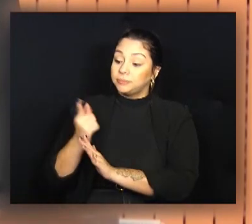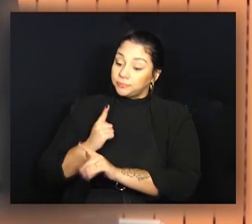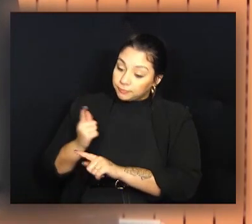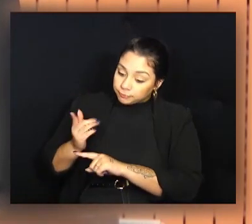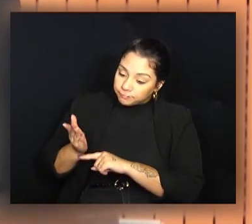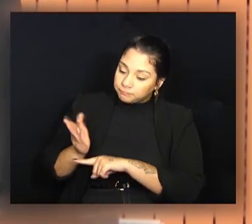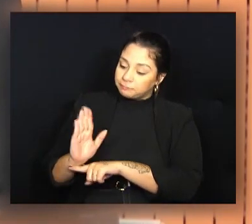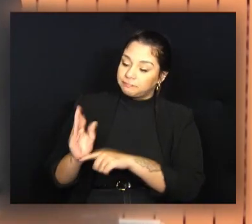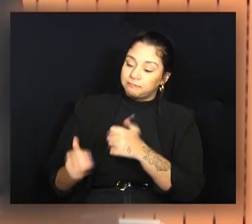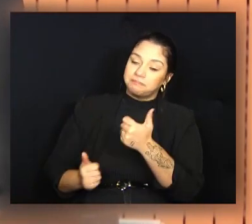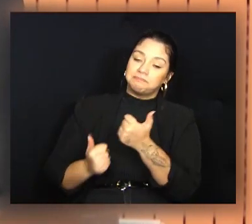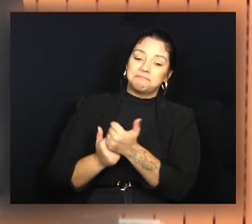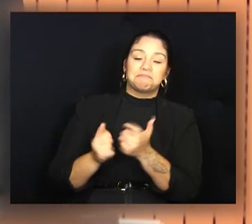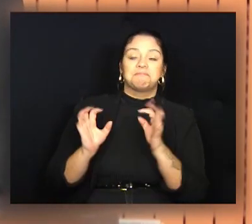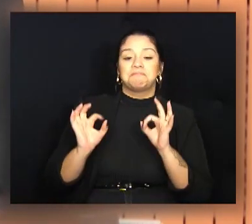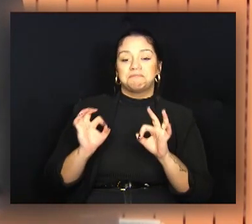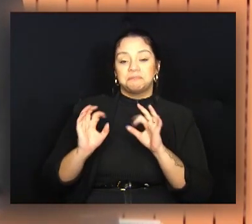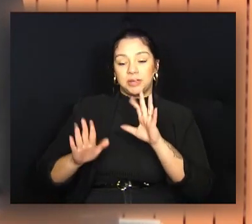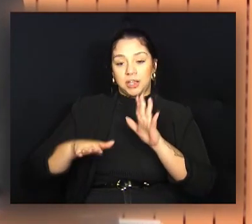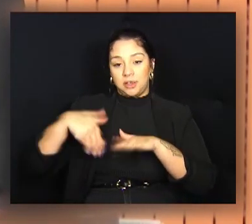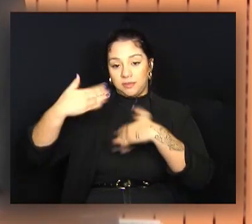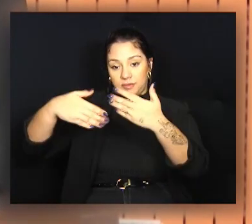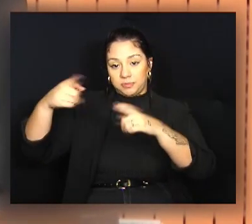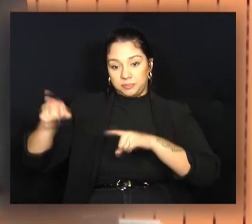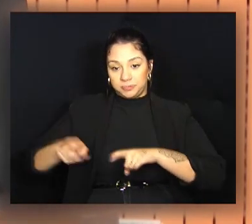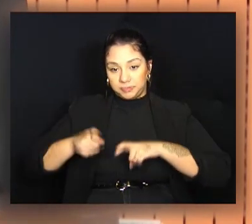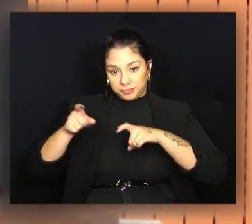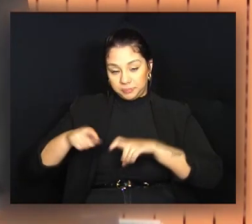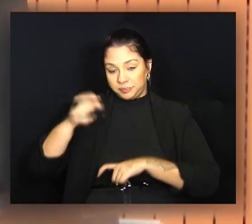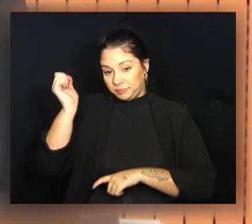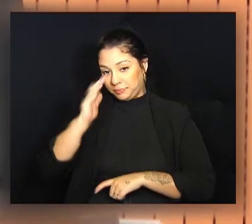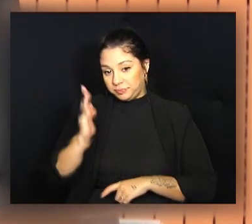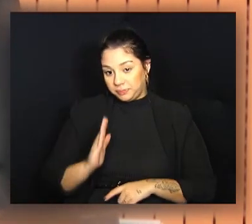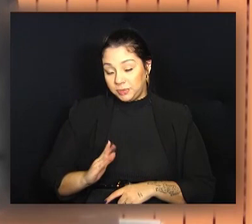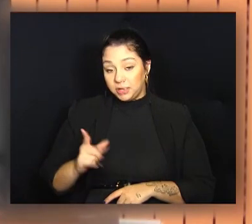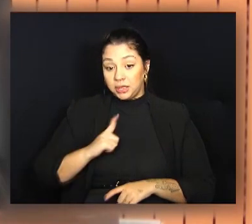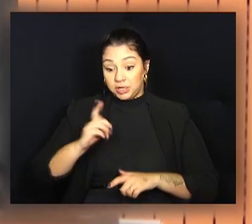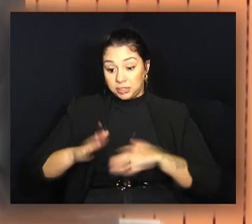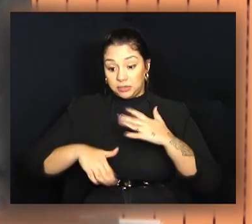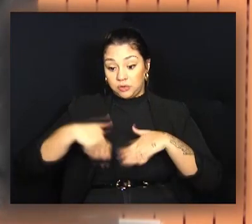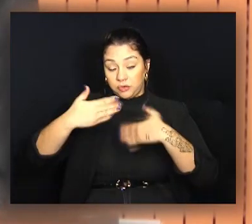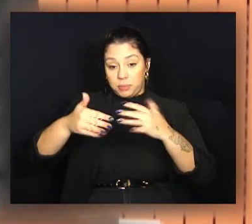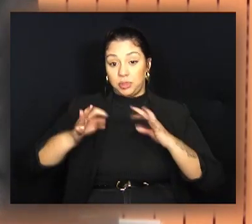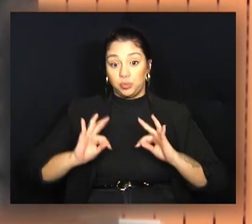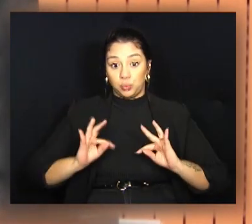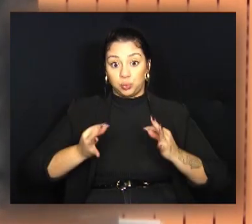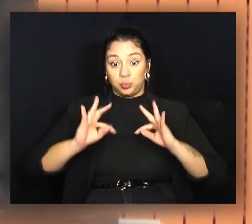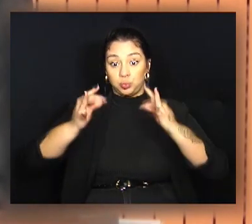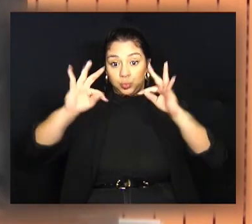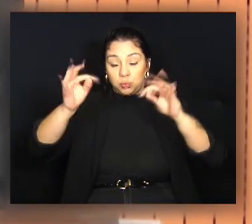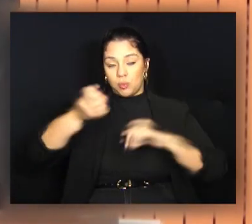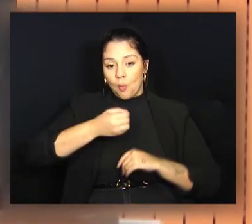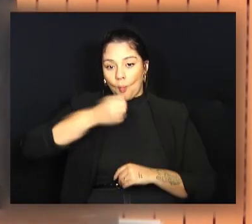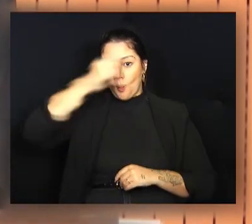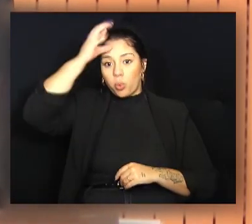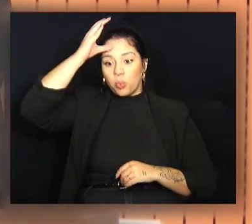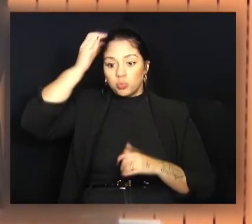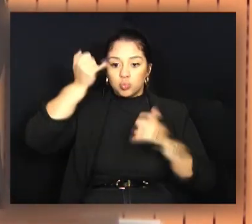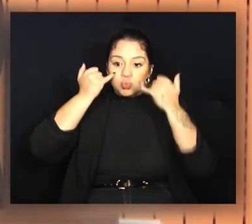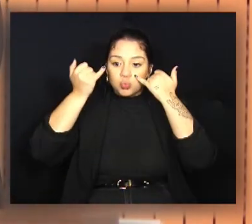forma relevante para o avanço da agropecuária nacional, com o desenvolvimento de tecnologias, conhecimentos e